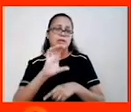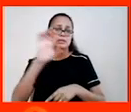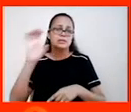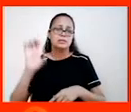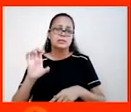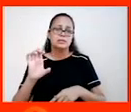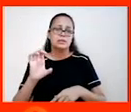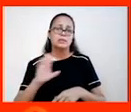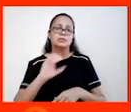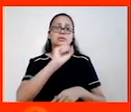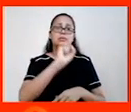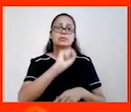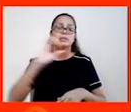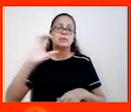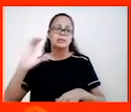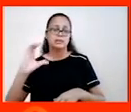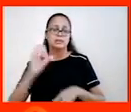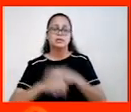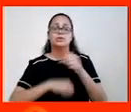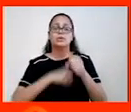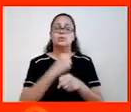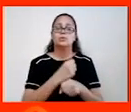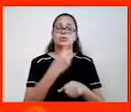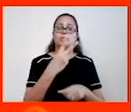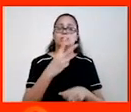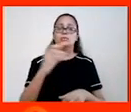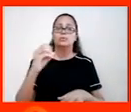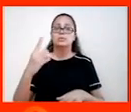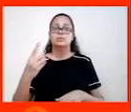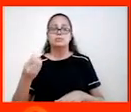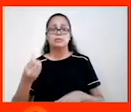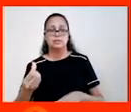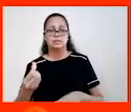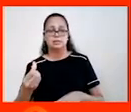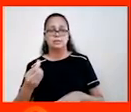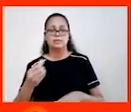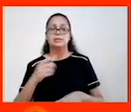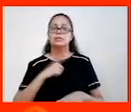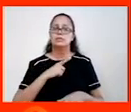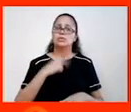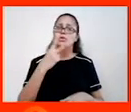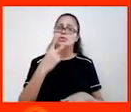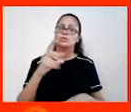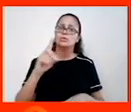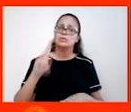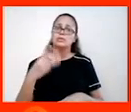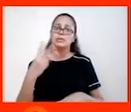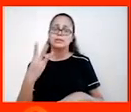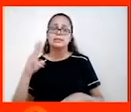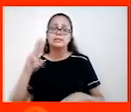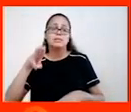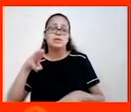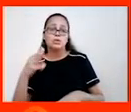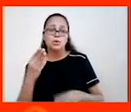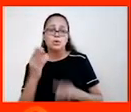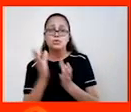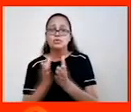também. Em 2016, aqui uma média já de 2,3 milhões de barris por dia de